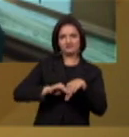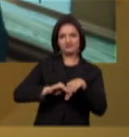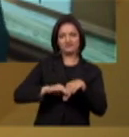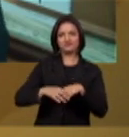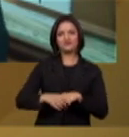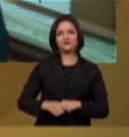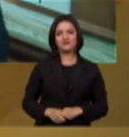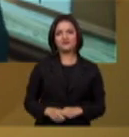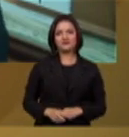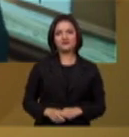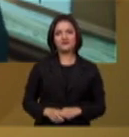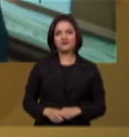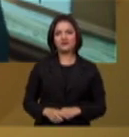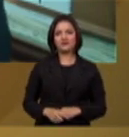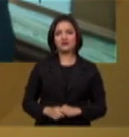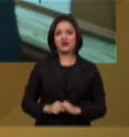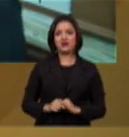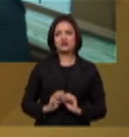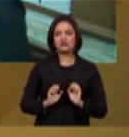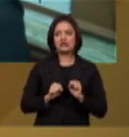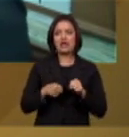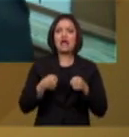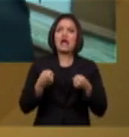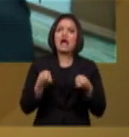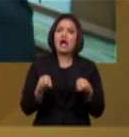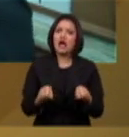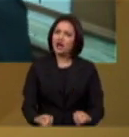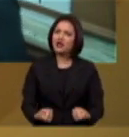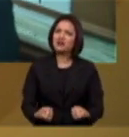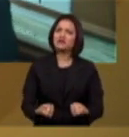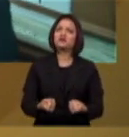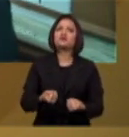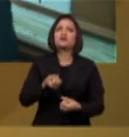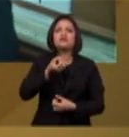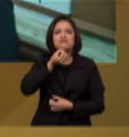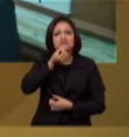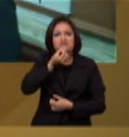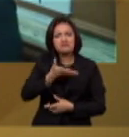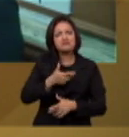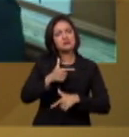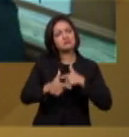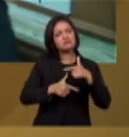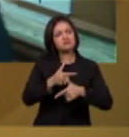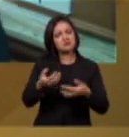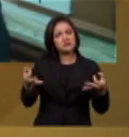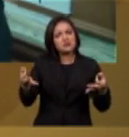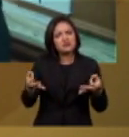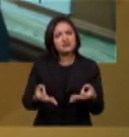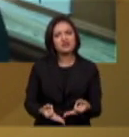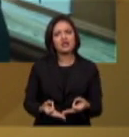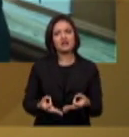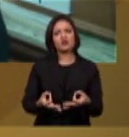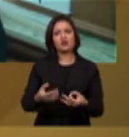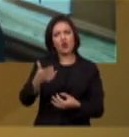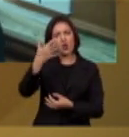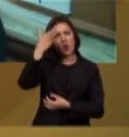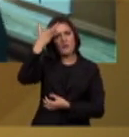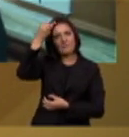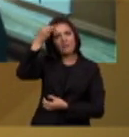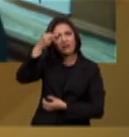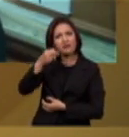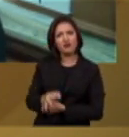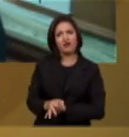representação, atuou com muita temperança, atuou com muita